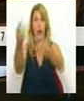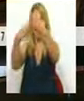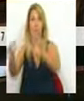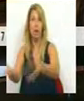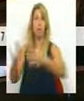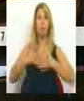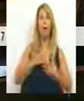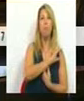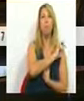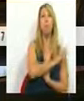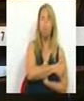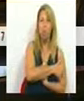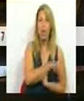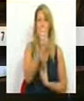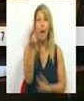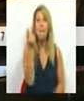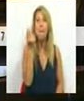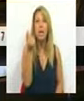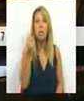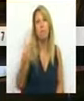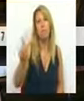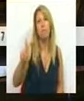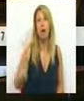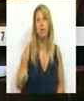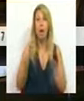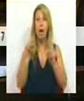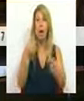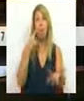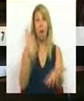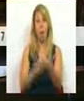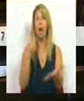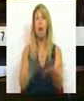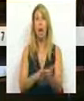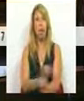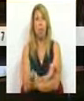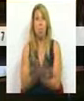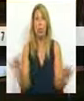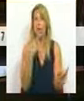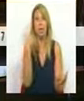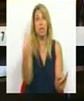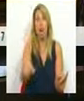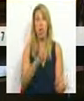preço cada vez mais baixo e essa é uma realidade insufismável, Sr. Deputado.